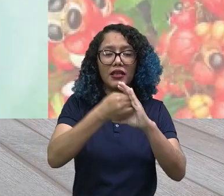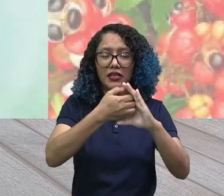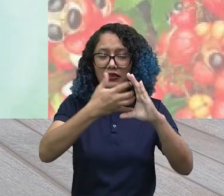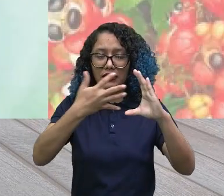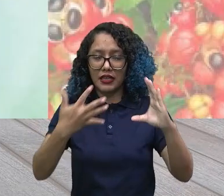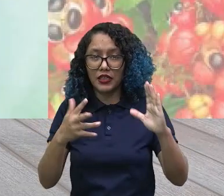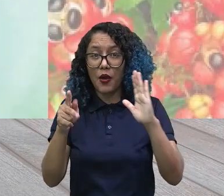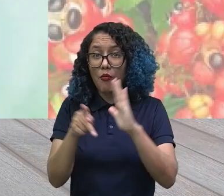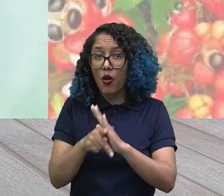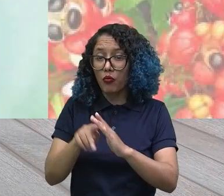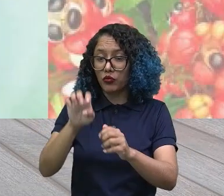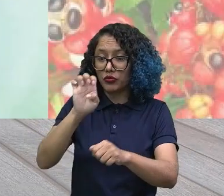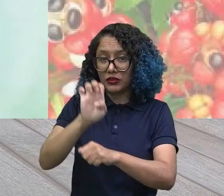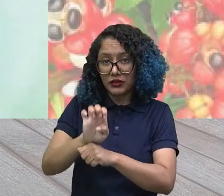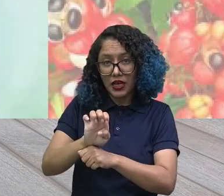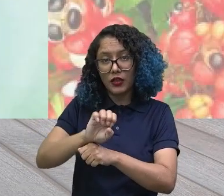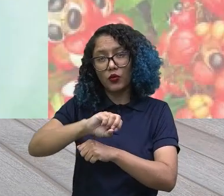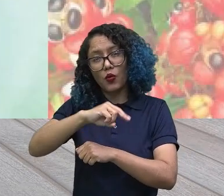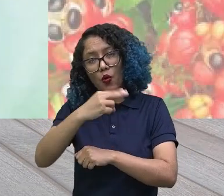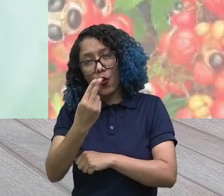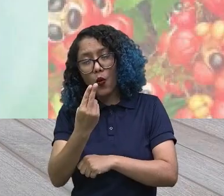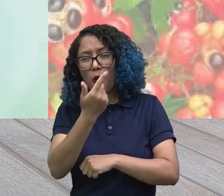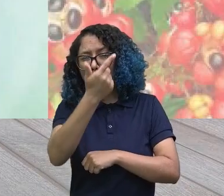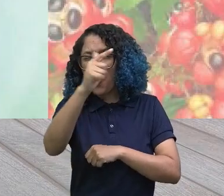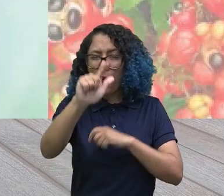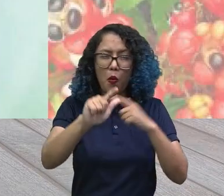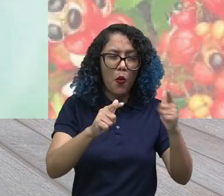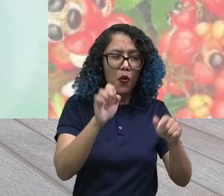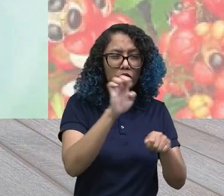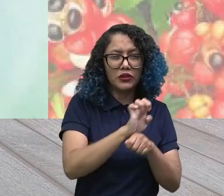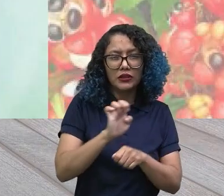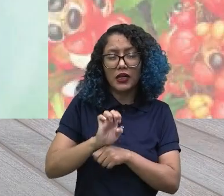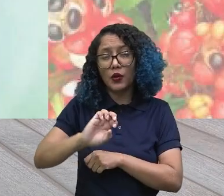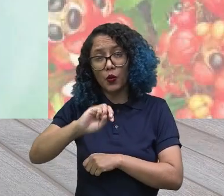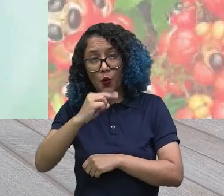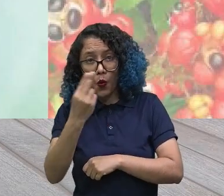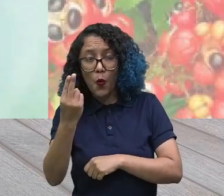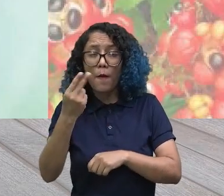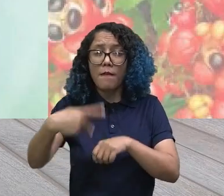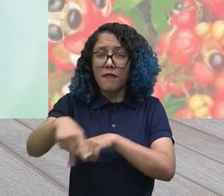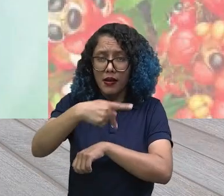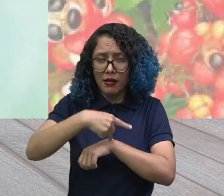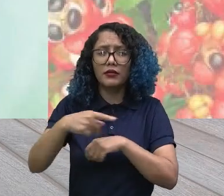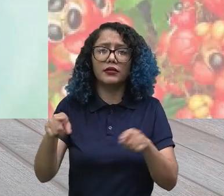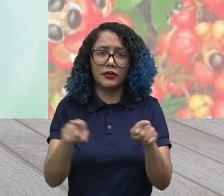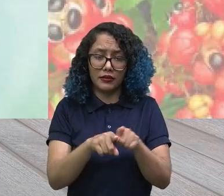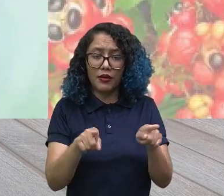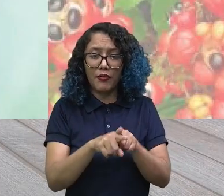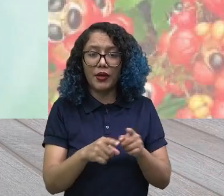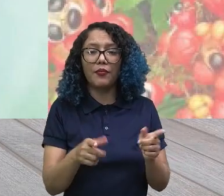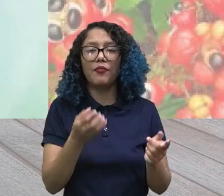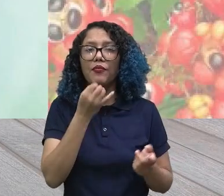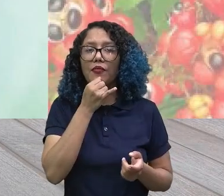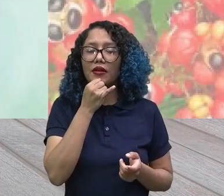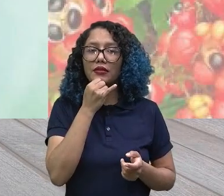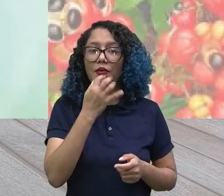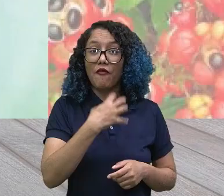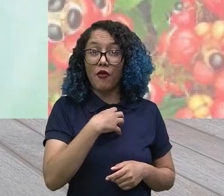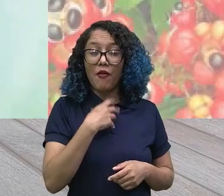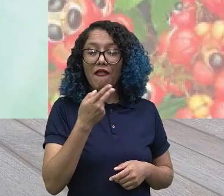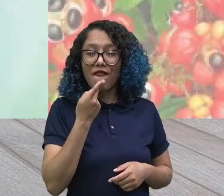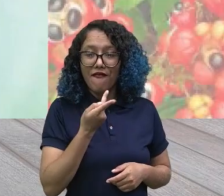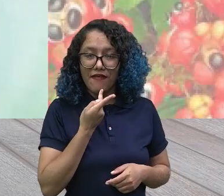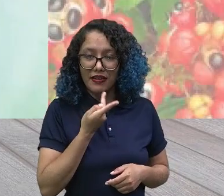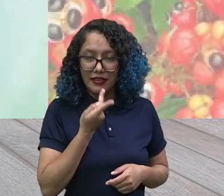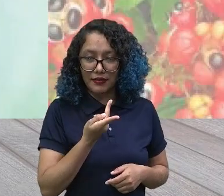de um estado ou de outro estado ou até mesmo de outro país, né? Exatamente. A nossa maneira de falar, né? Por exemplo, os